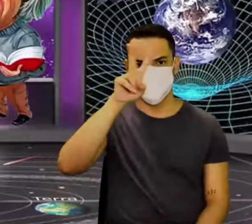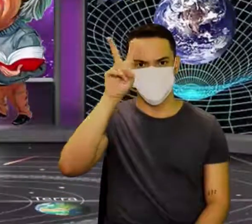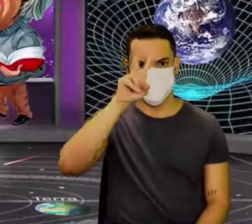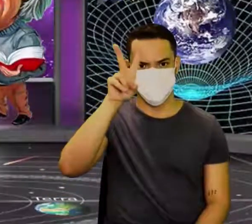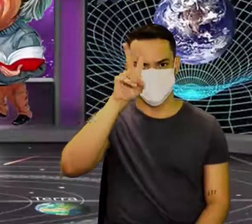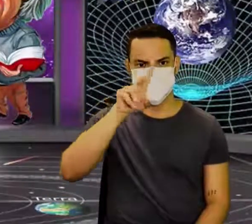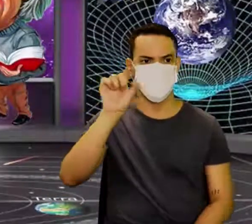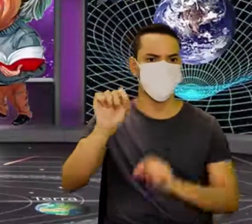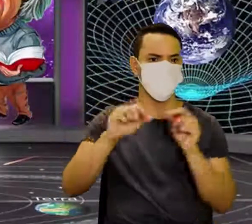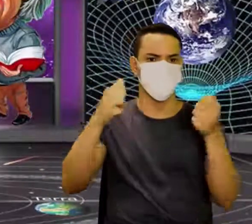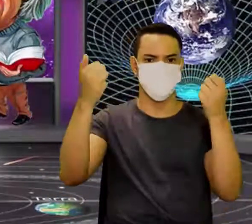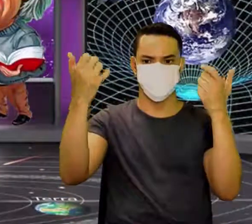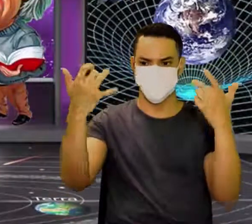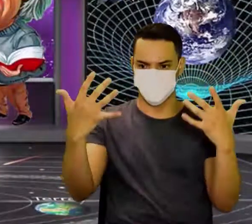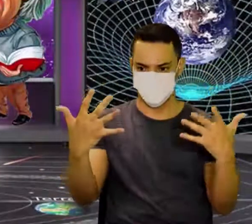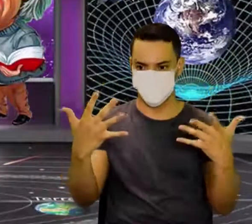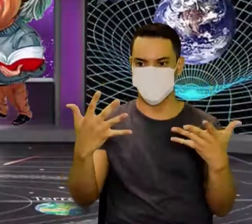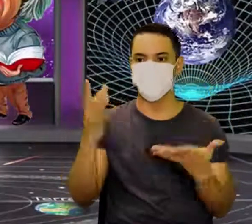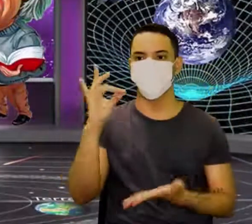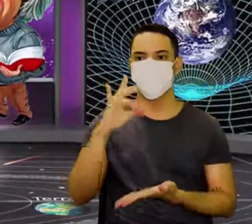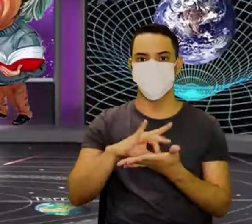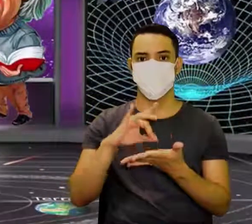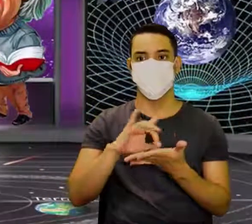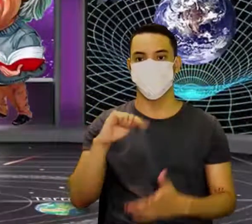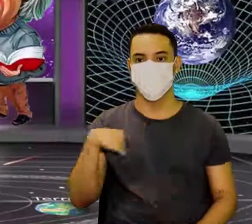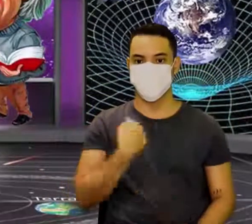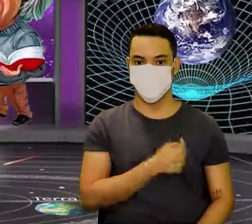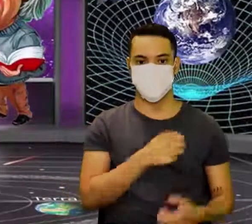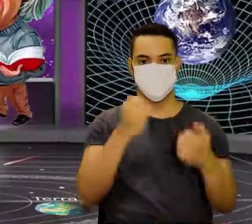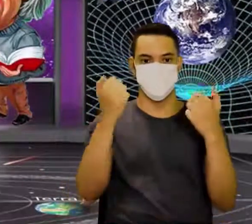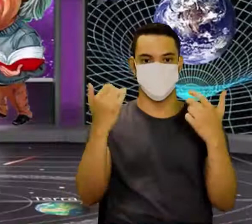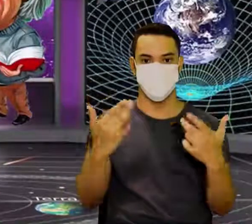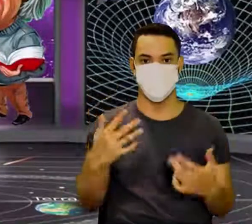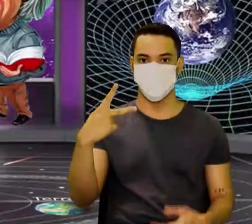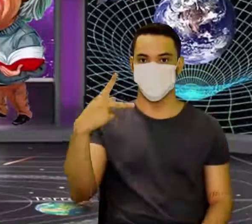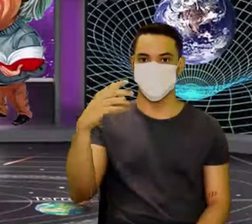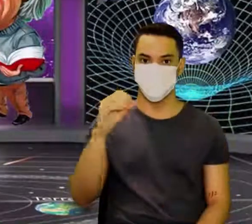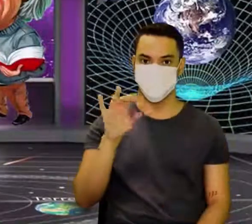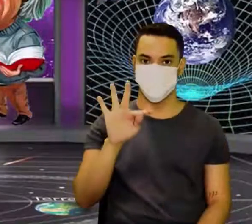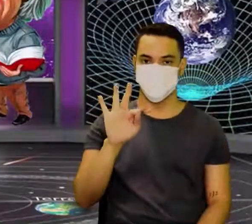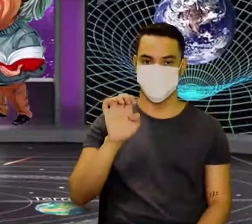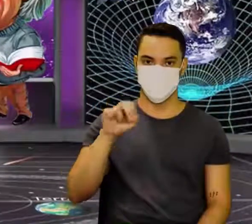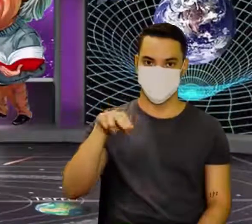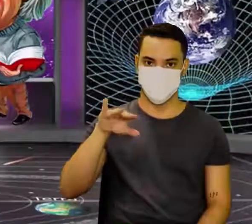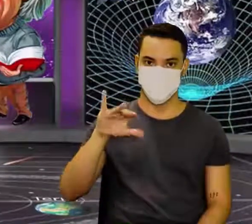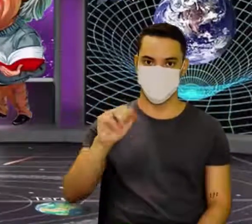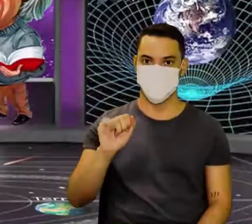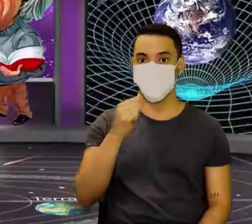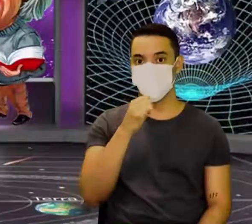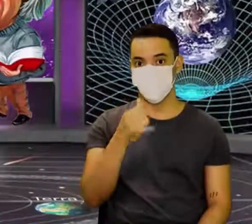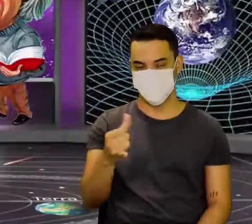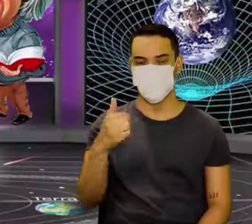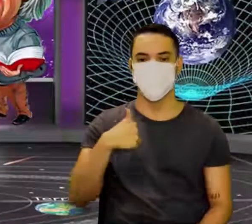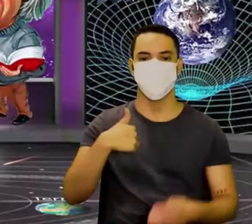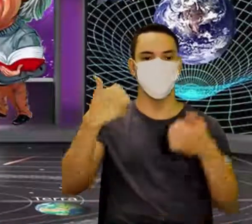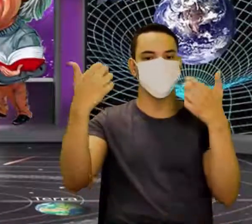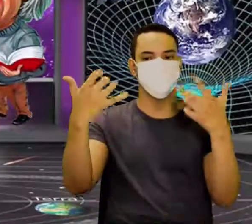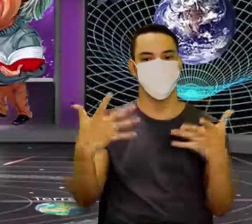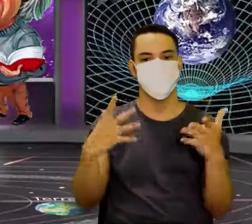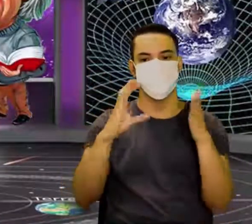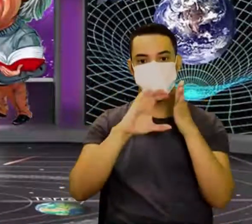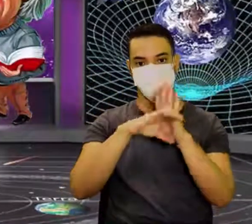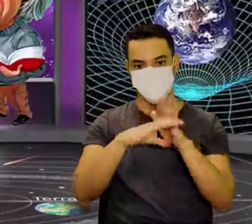falando? Exatamente, nós estávamos falando de potência elétrica, fizemos a definição de potência